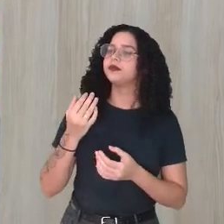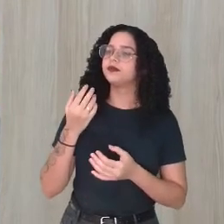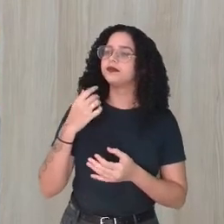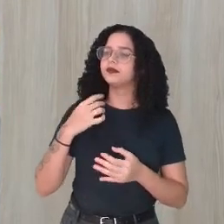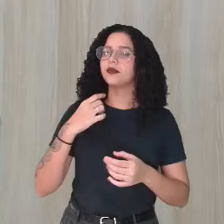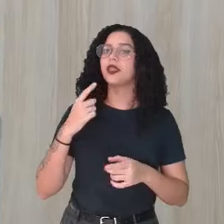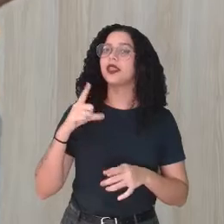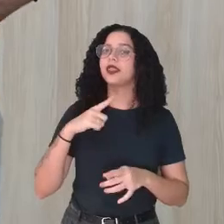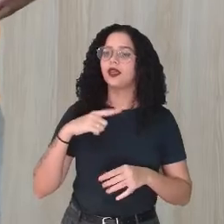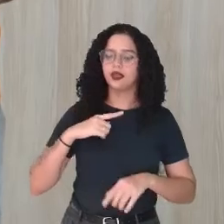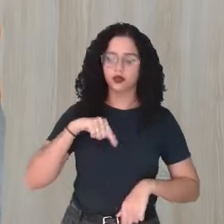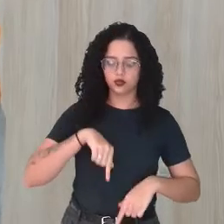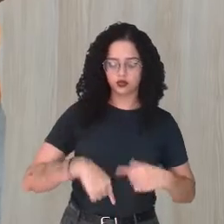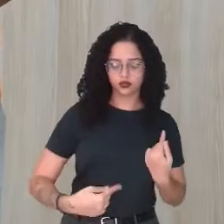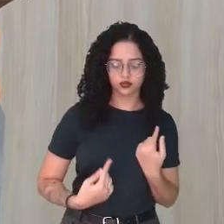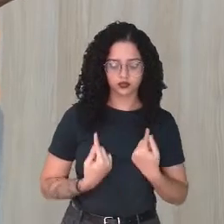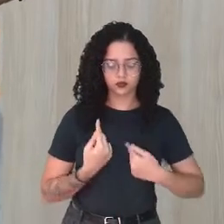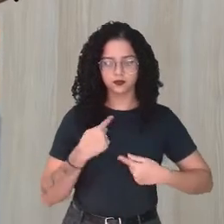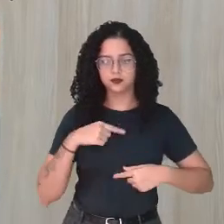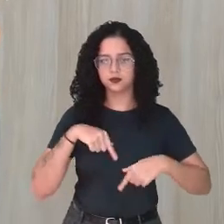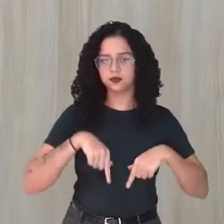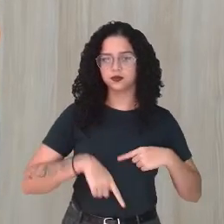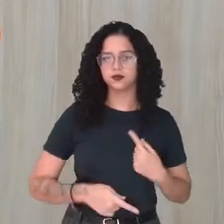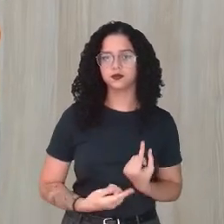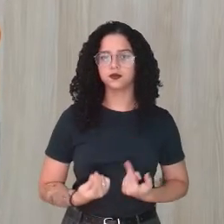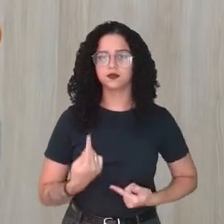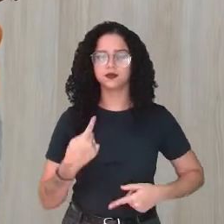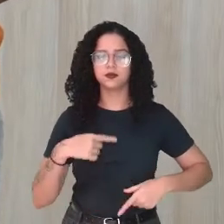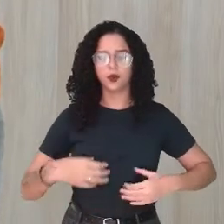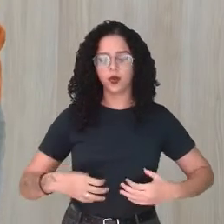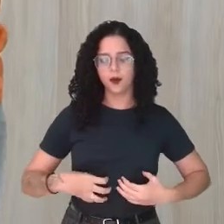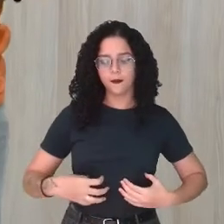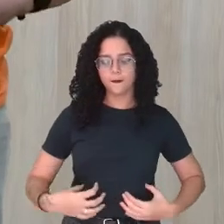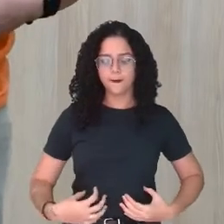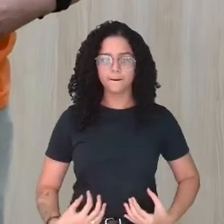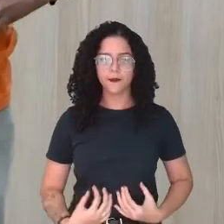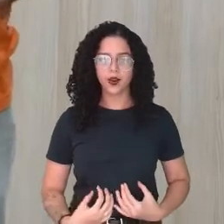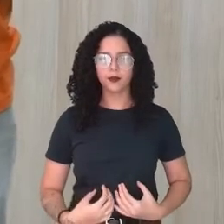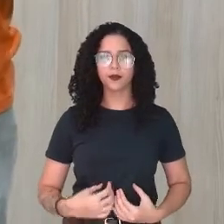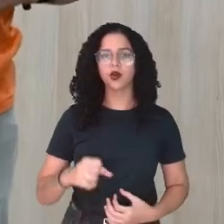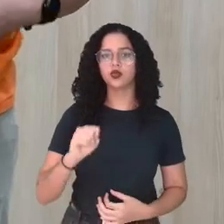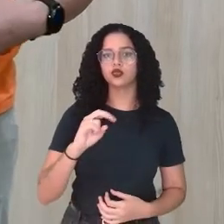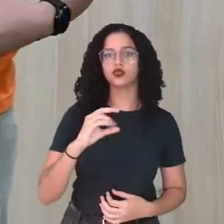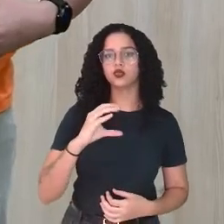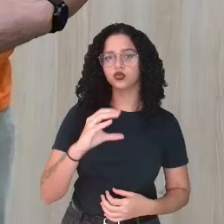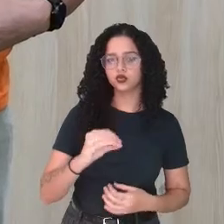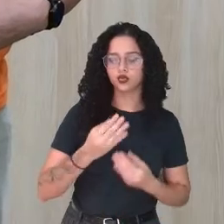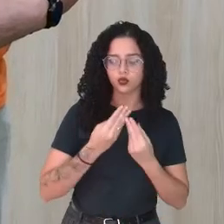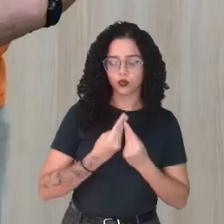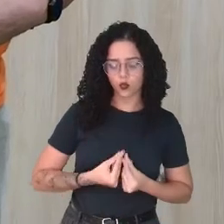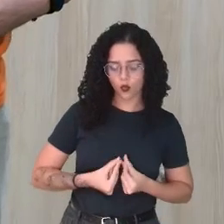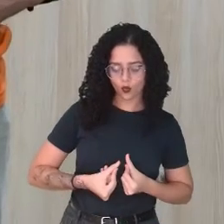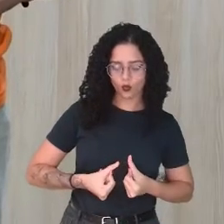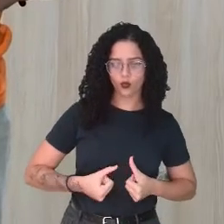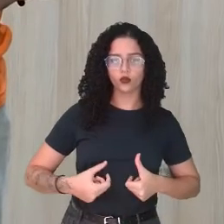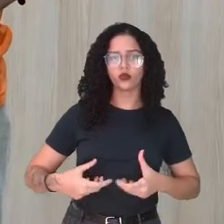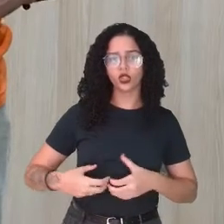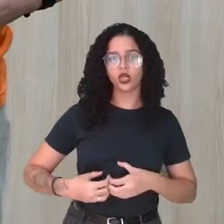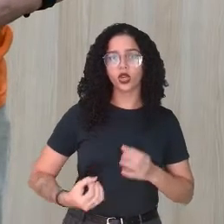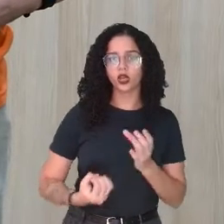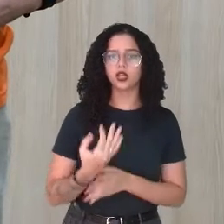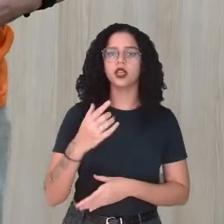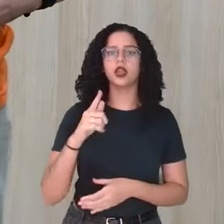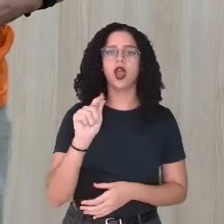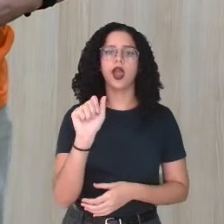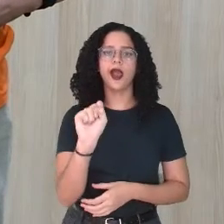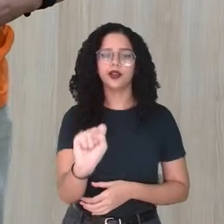o processo digestivo, não é? Faz com que o suco gástrico dissolva aquele alimento e ele cria um